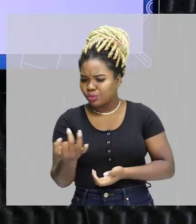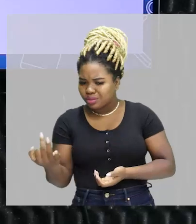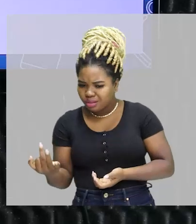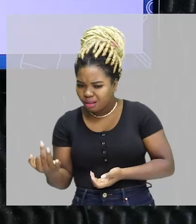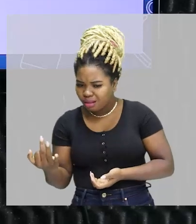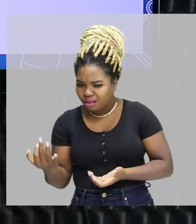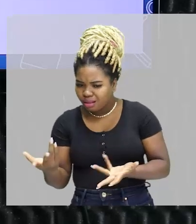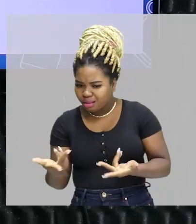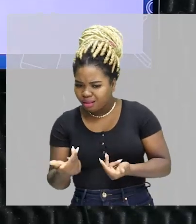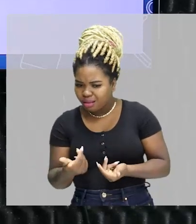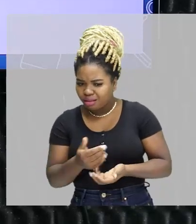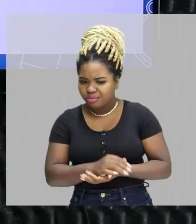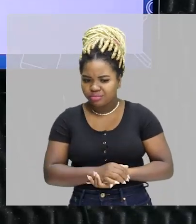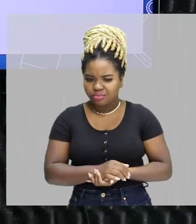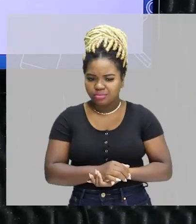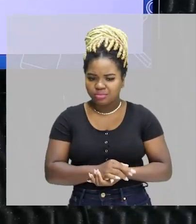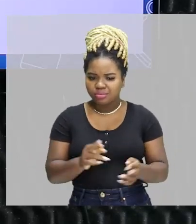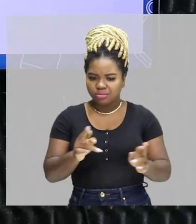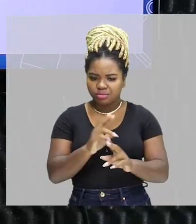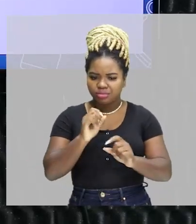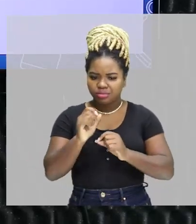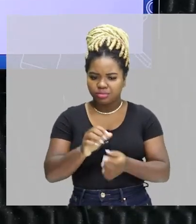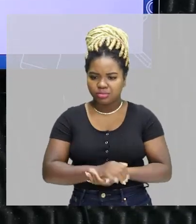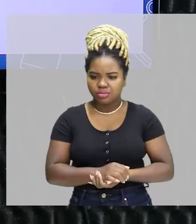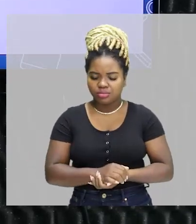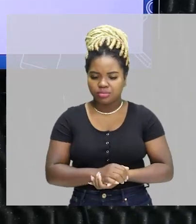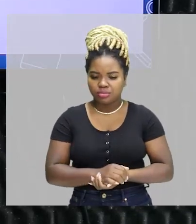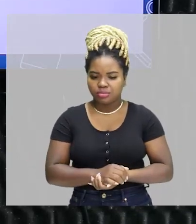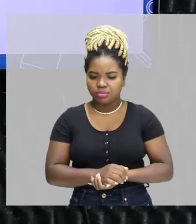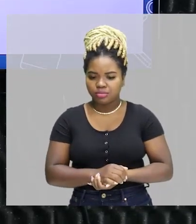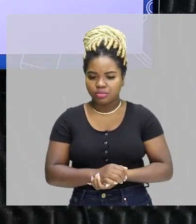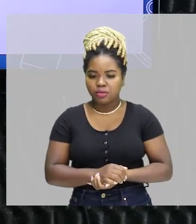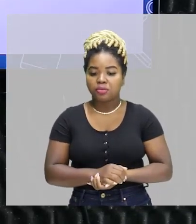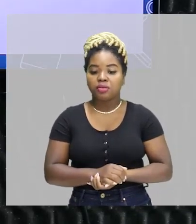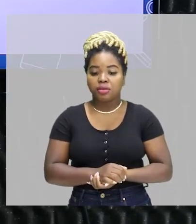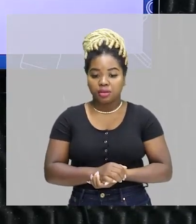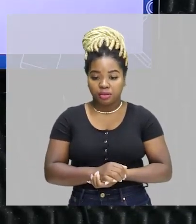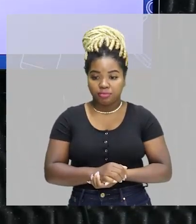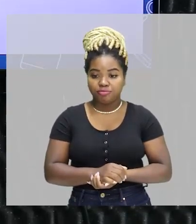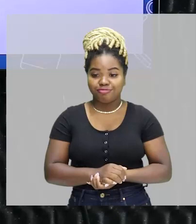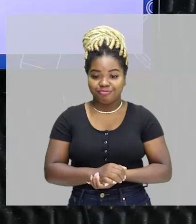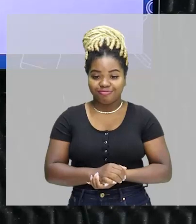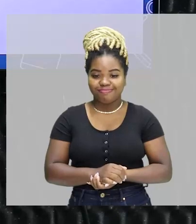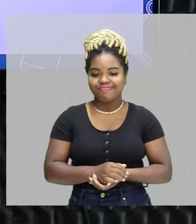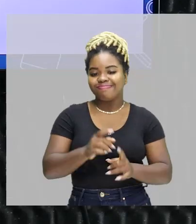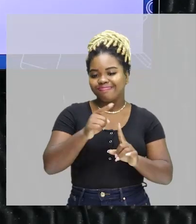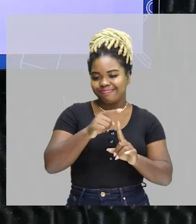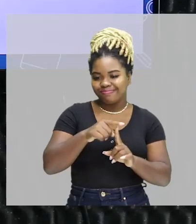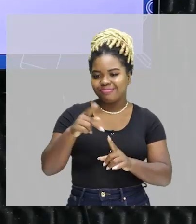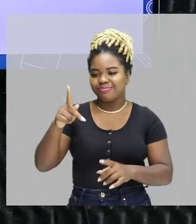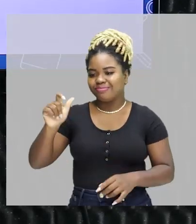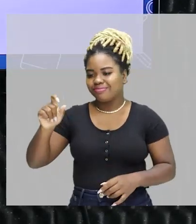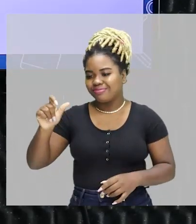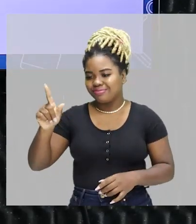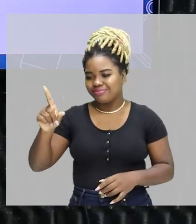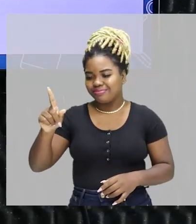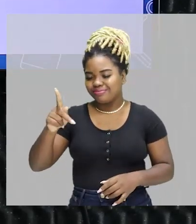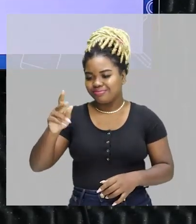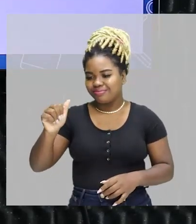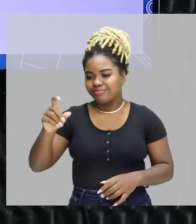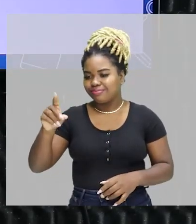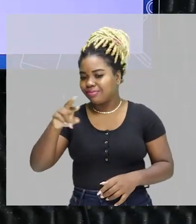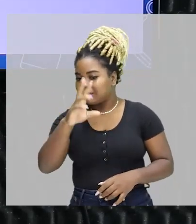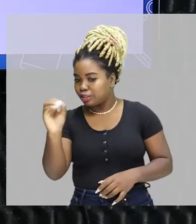quantitativo, porque se refere a medidas e padrões, olha, aí sim, quantitativamente sim, que é a diferença do que tem